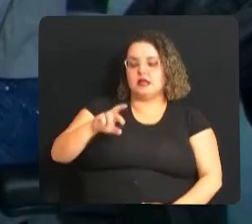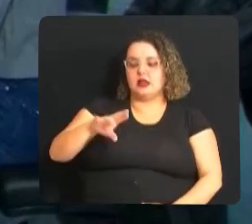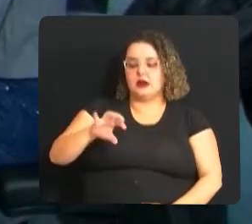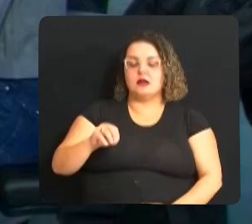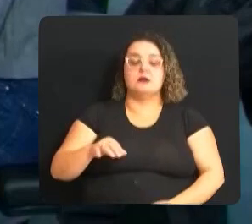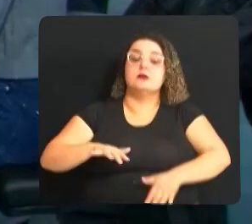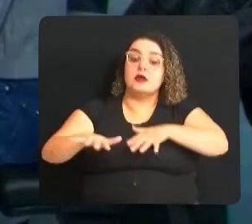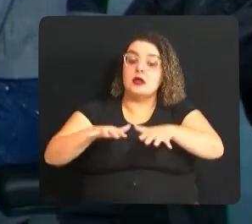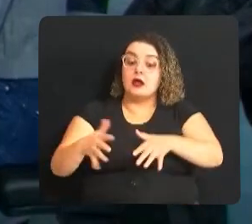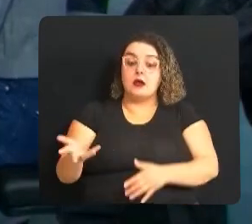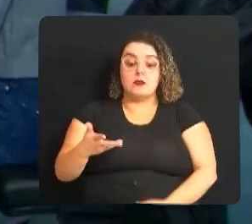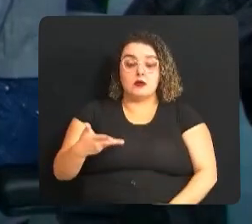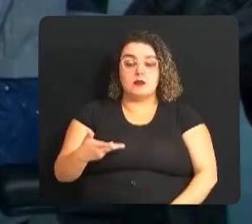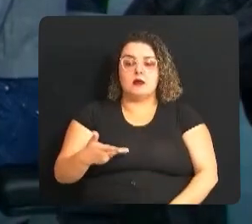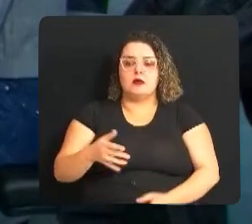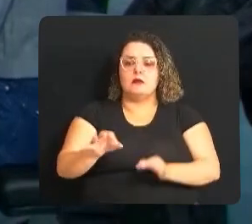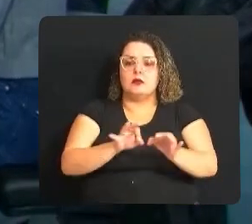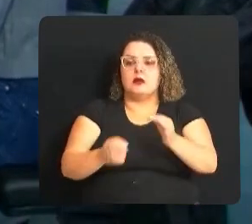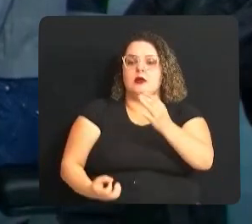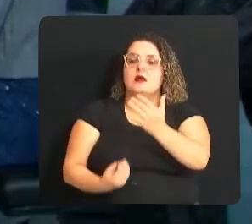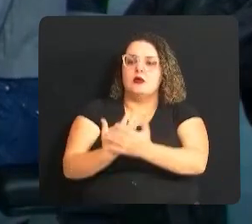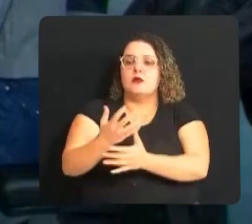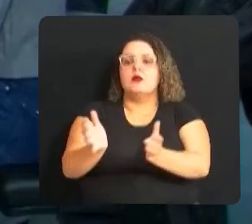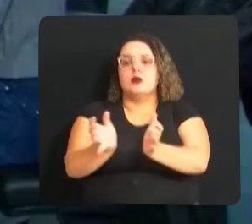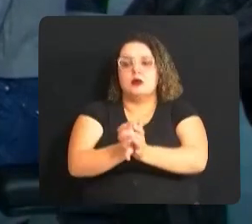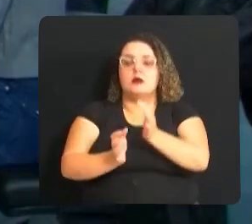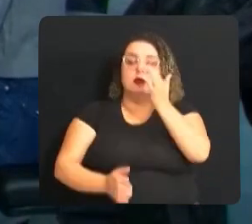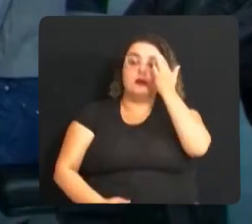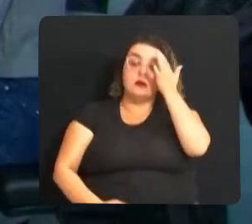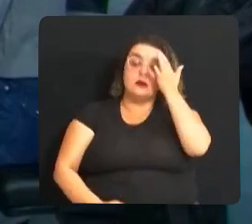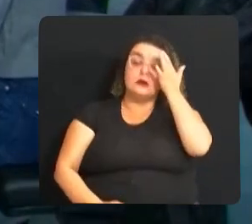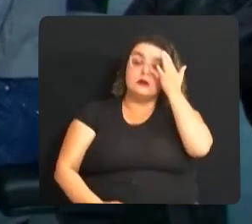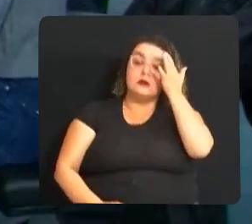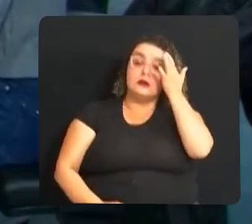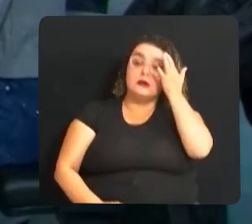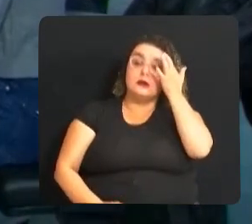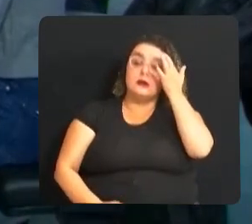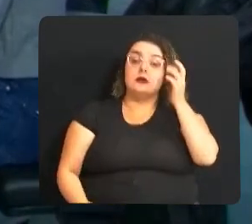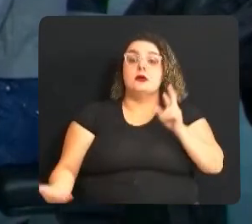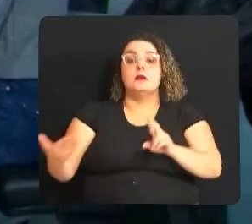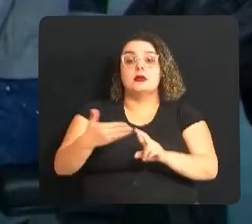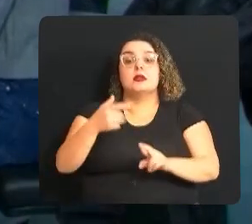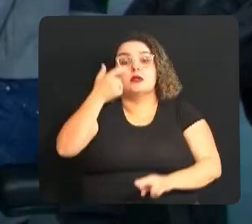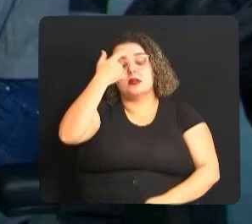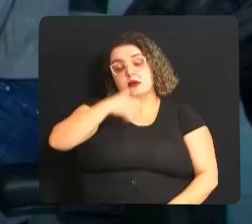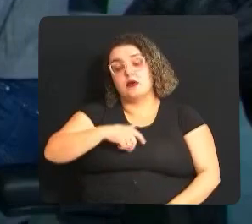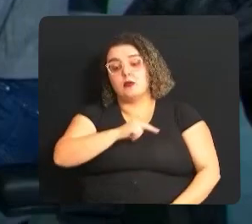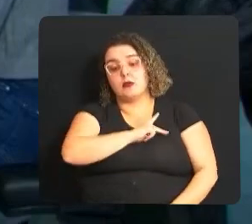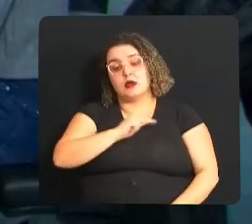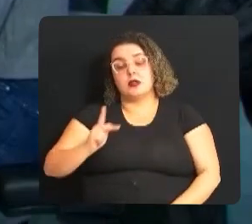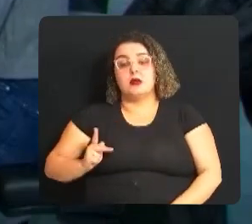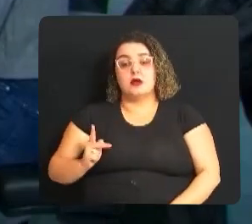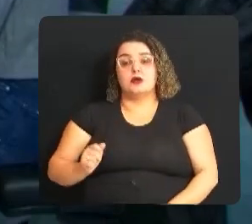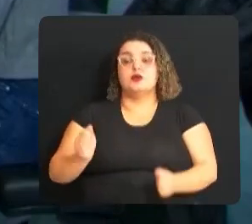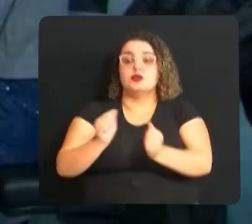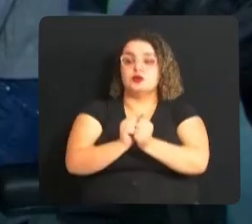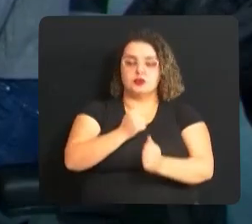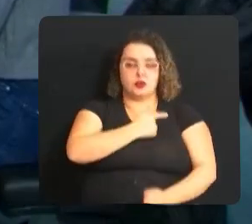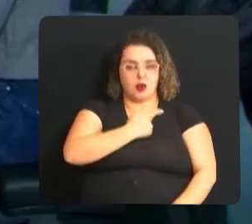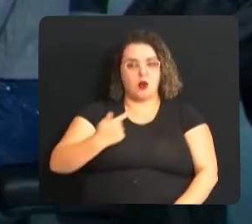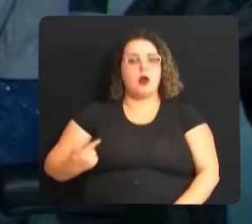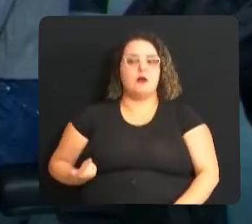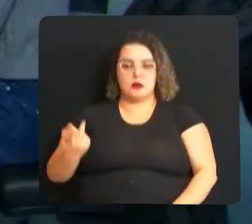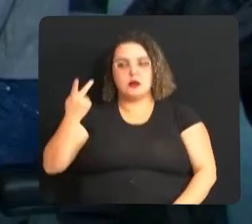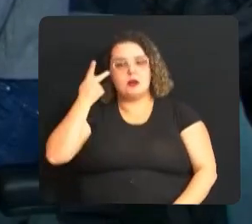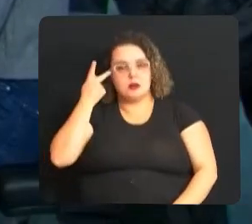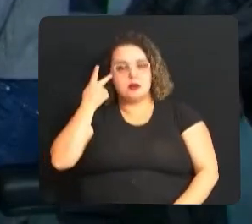nos agilizamos, nós nos movimentamos, montamos uma comissão de representação, comissão essa que eu presidi, e fui buscar